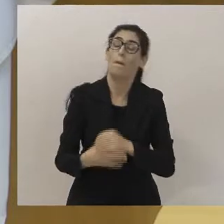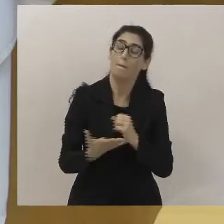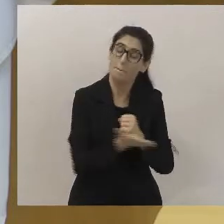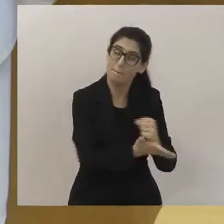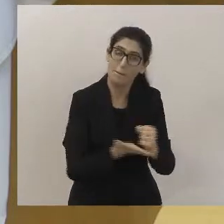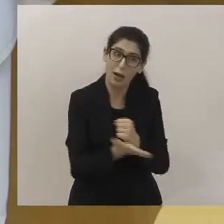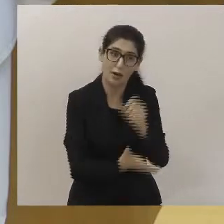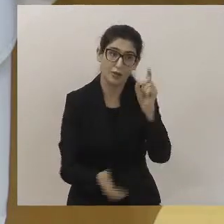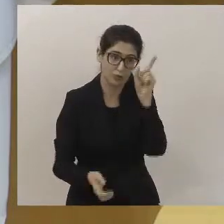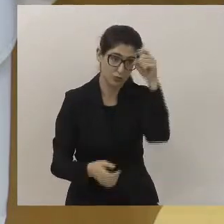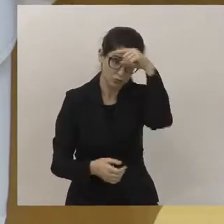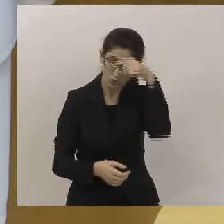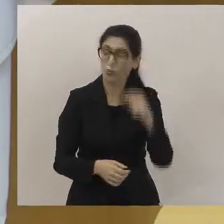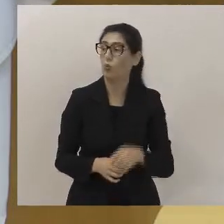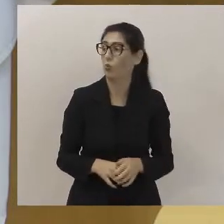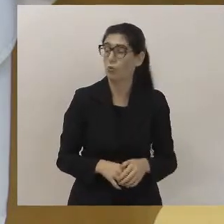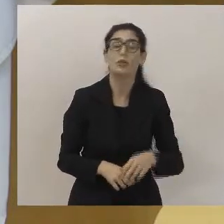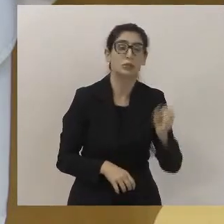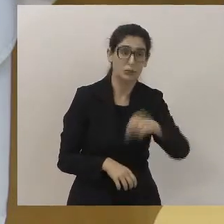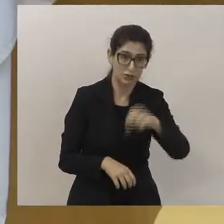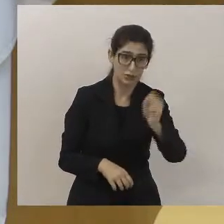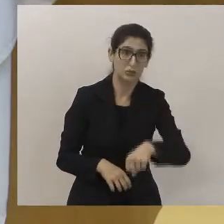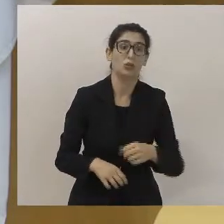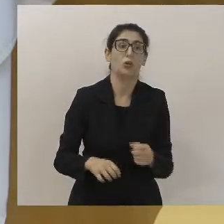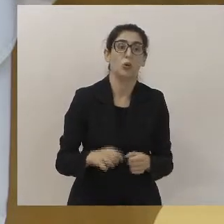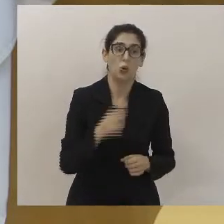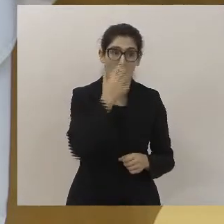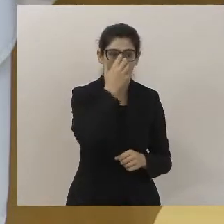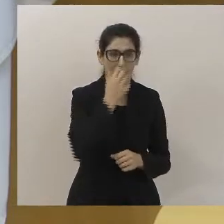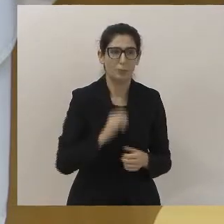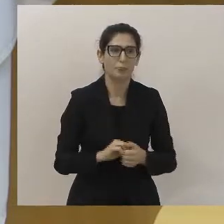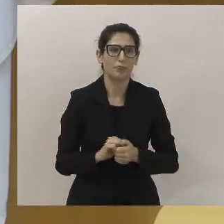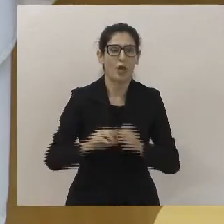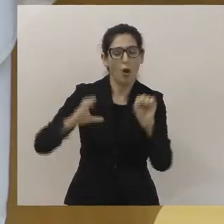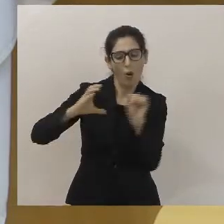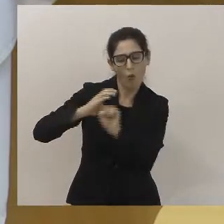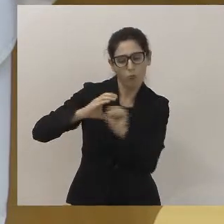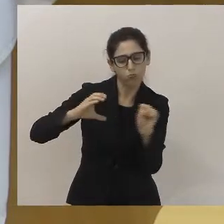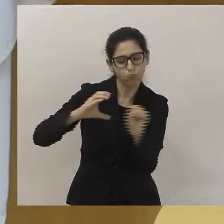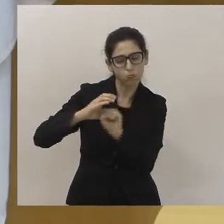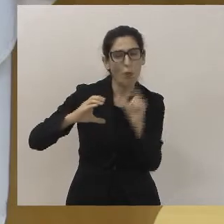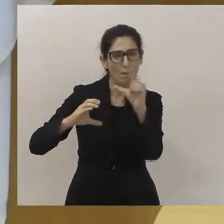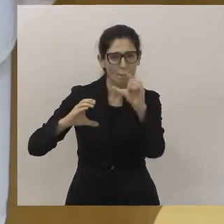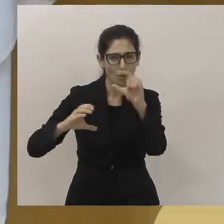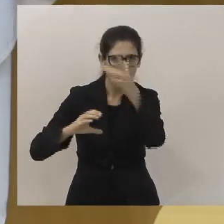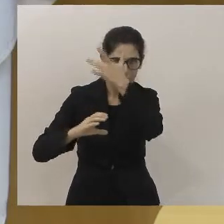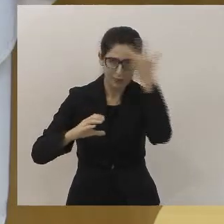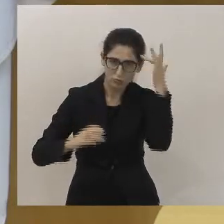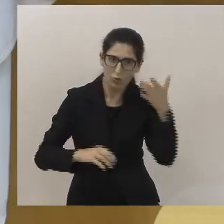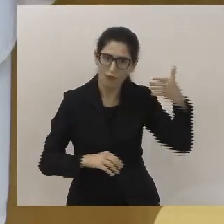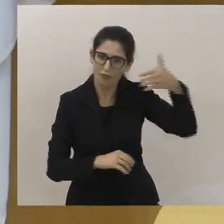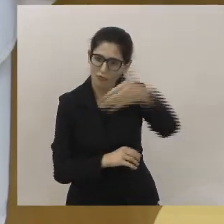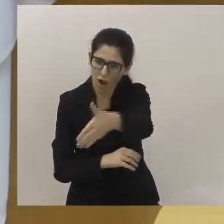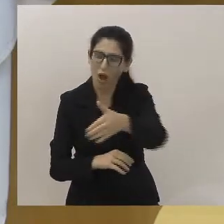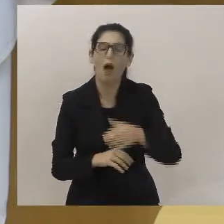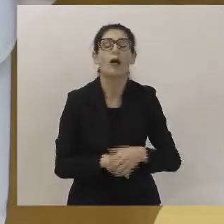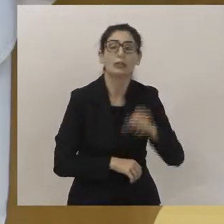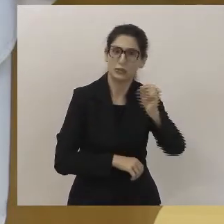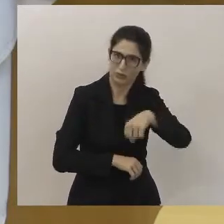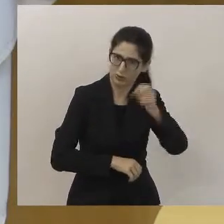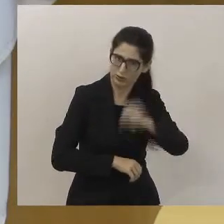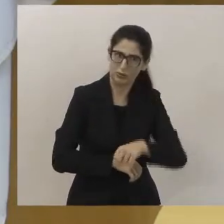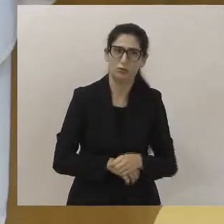unidade de pronto atendimento diminuiu um pouco a questão da santa casa a menina da santa casa lá fez um bom trabalho melhorou eu